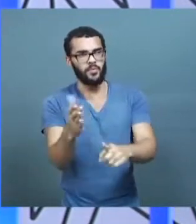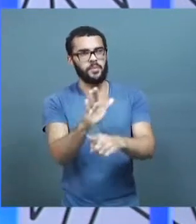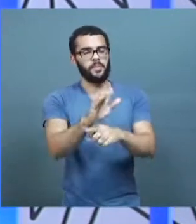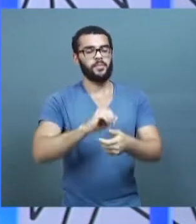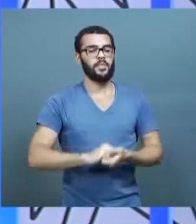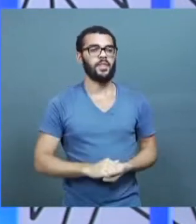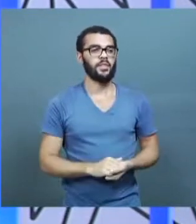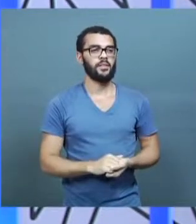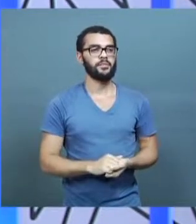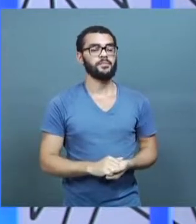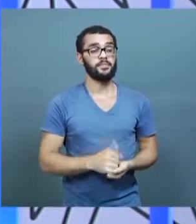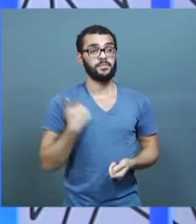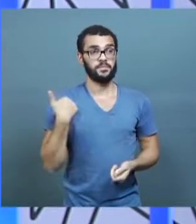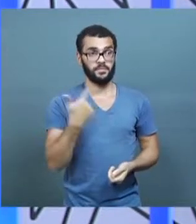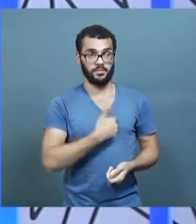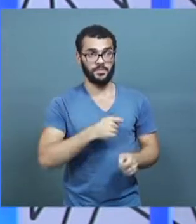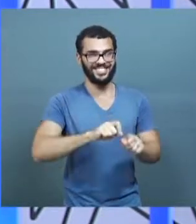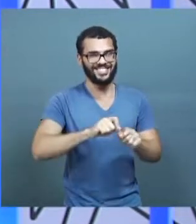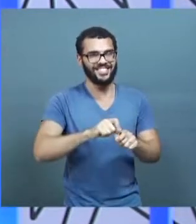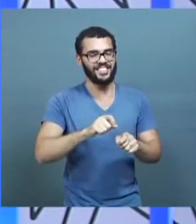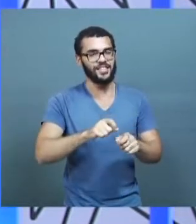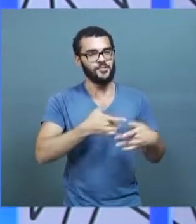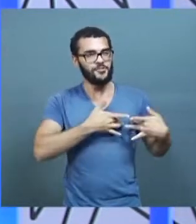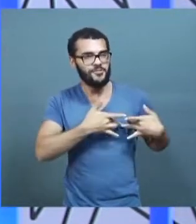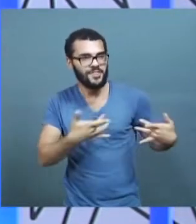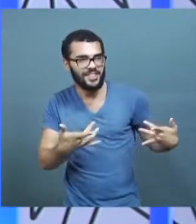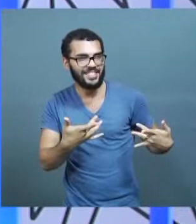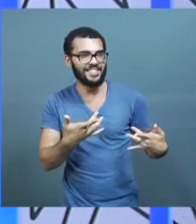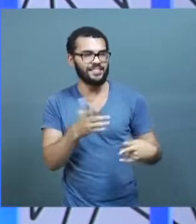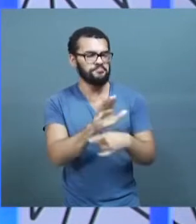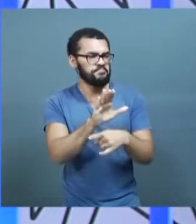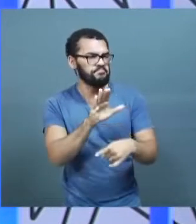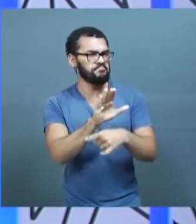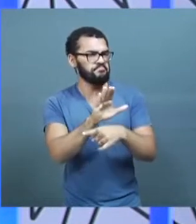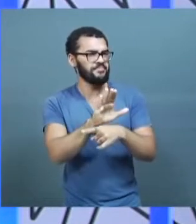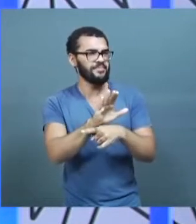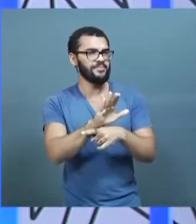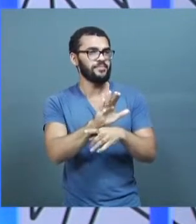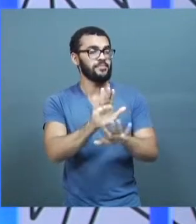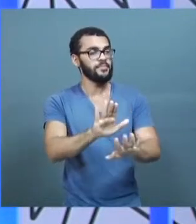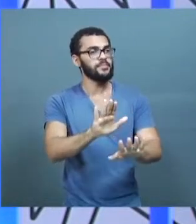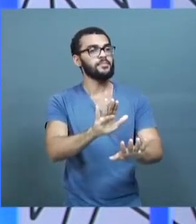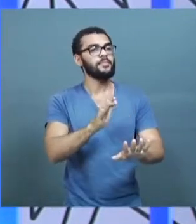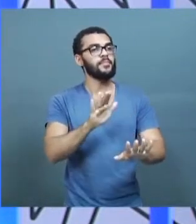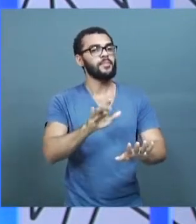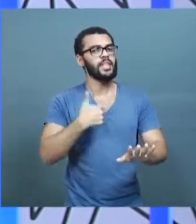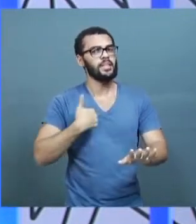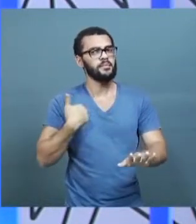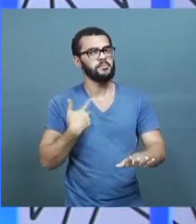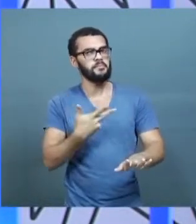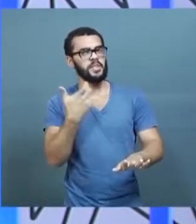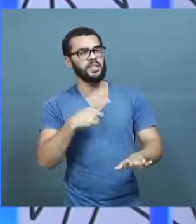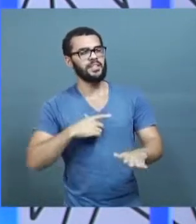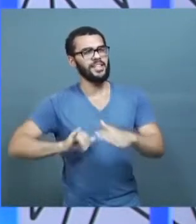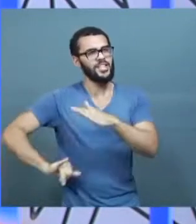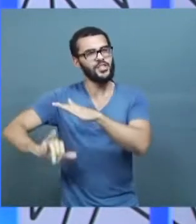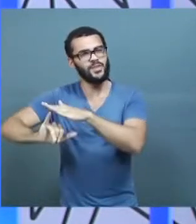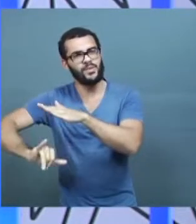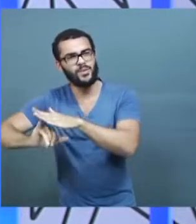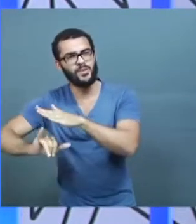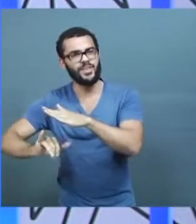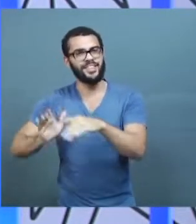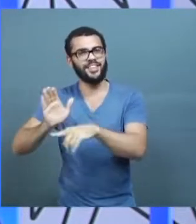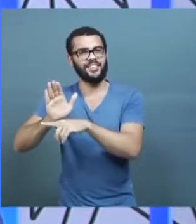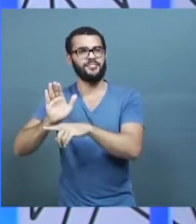de solidariedade, vemos que também tem outros elementos, outras instituições que contribuem. O